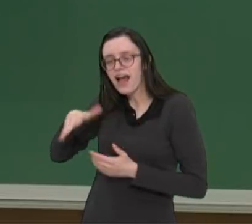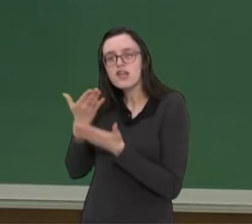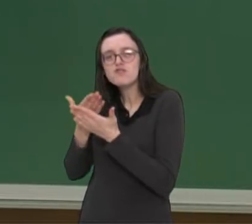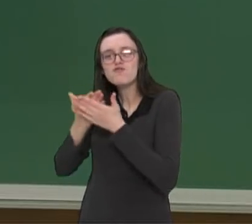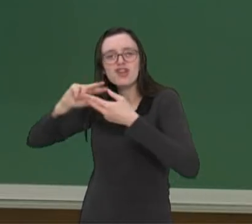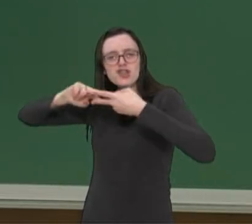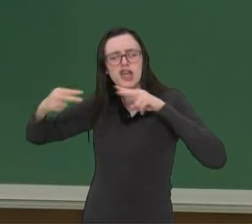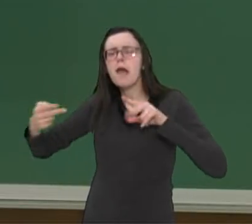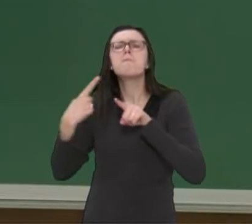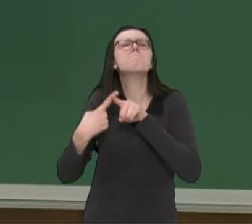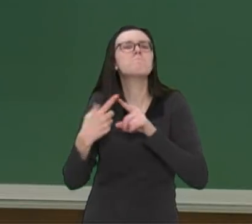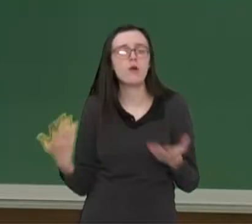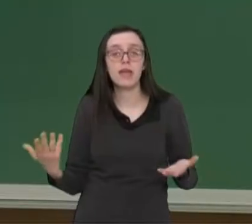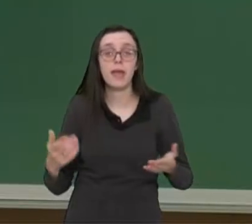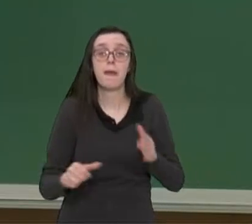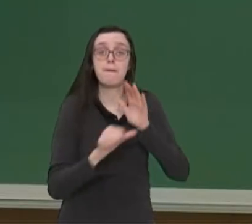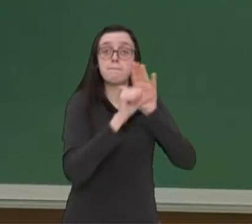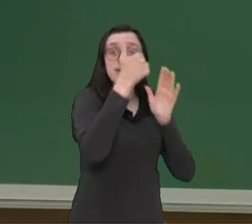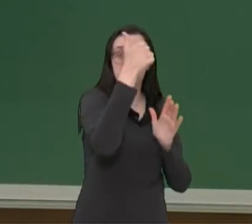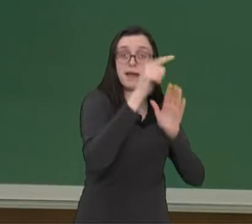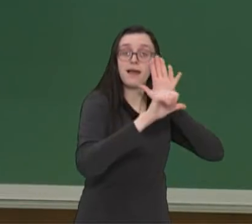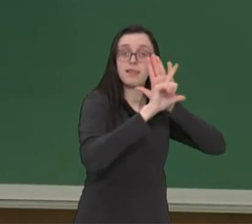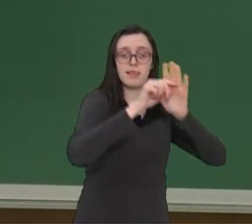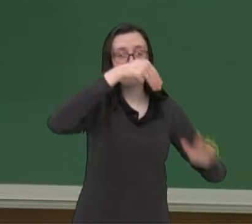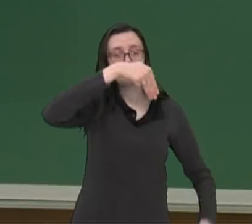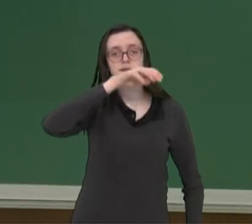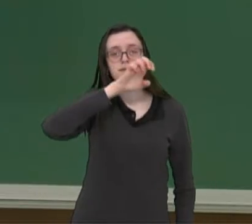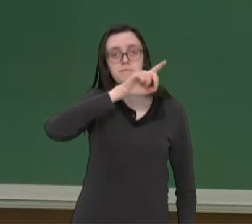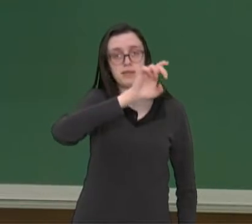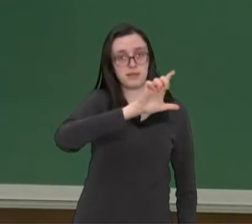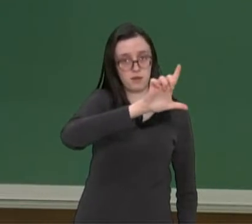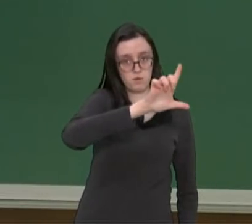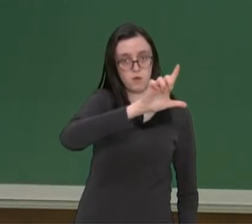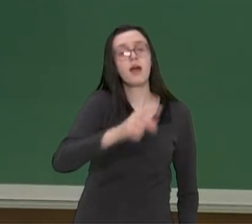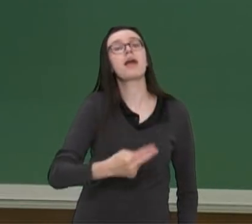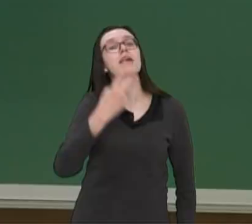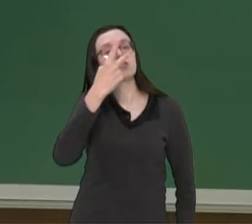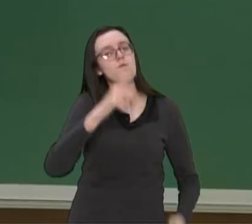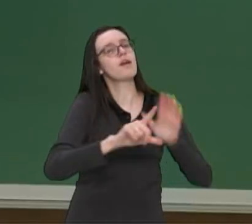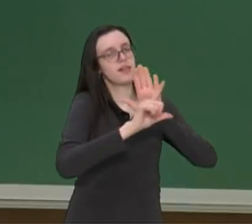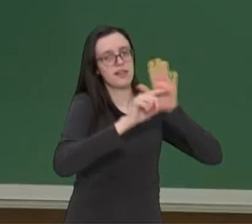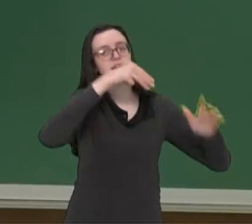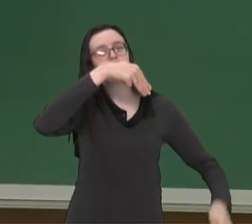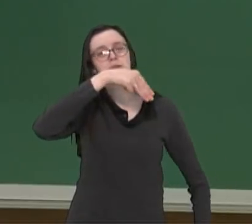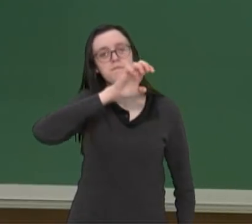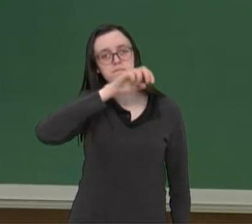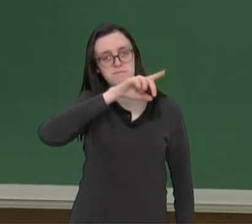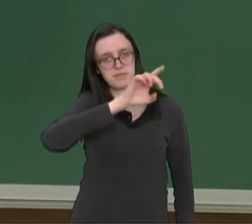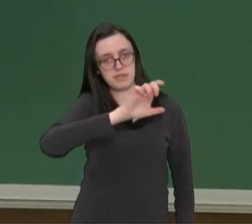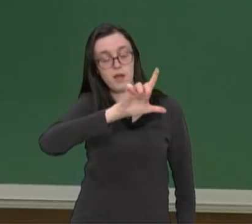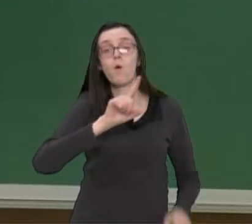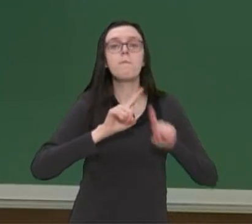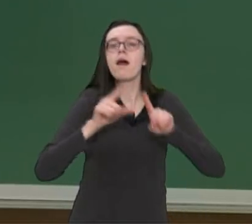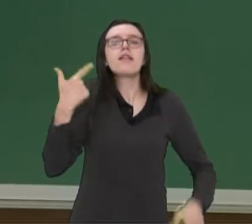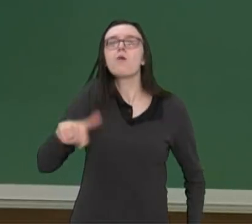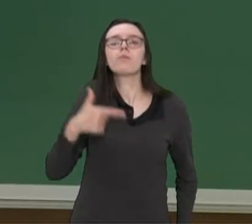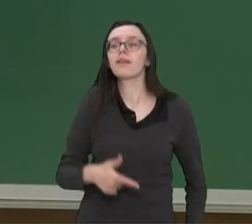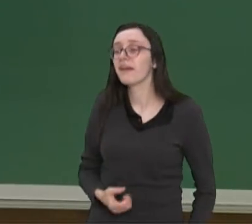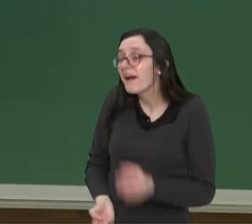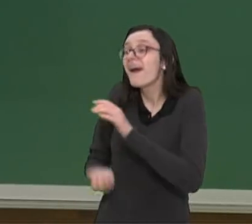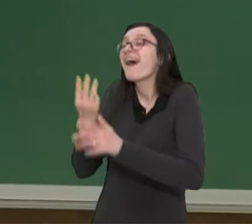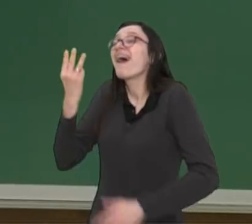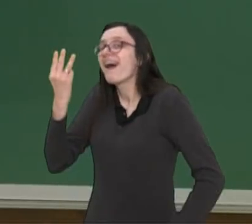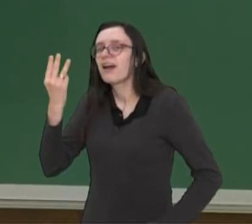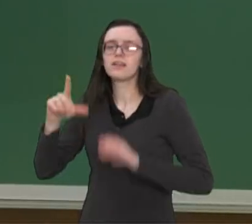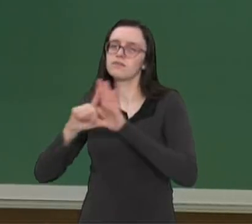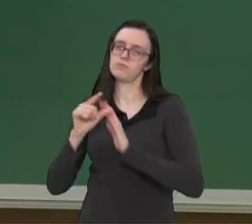lei da genética? Porque a primeira é a primeira lei de Mendel, a segunda lei de Mendel. Só que não existe uma terceira lei de